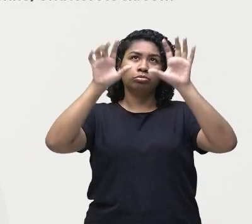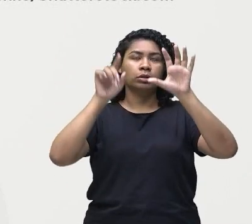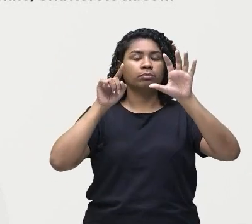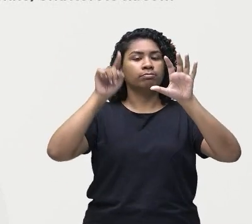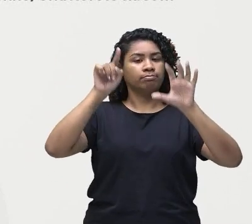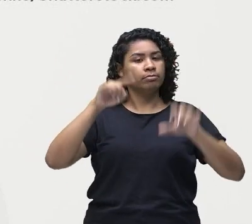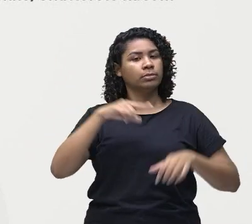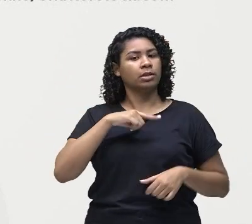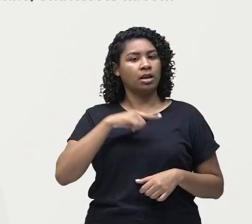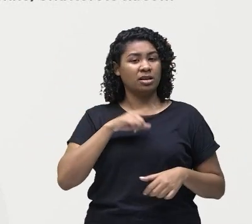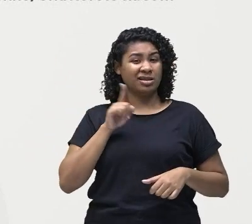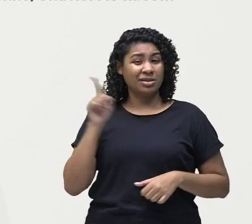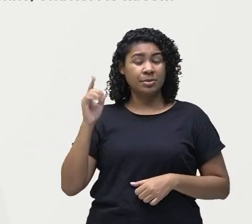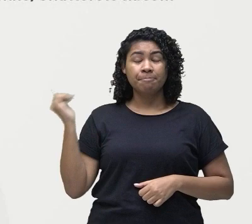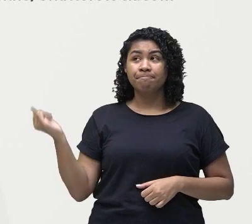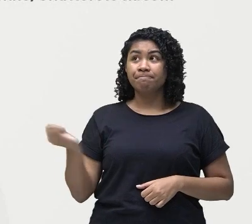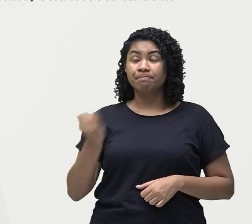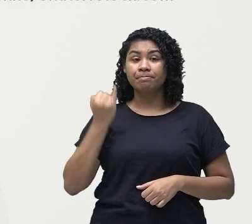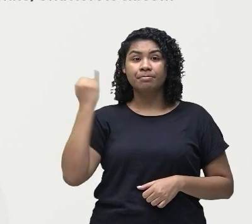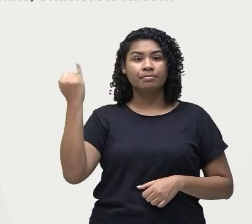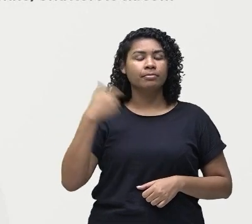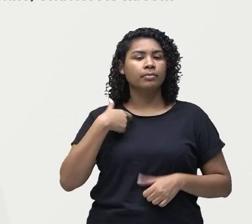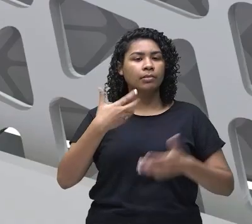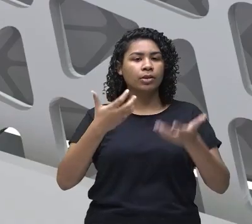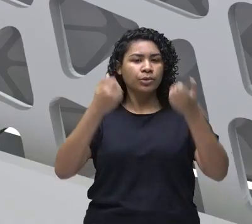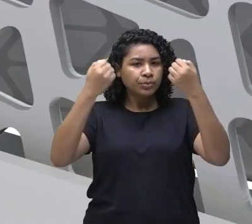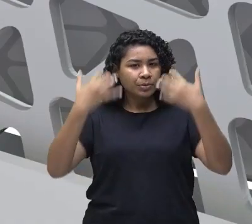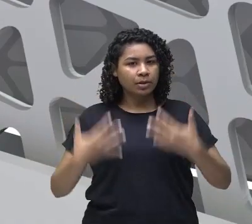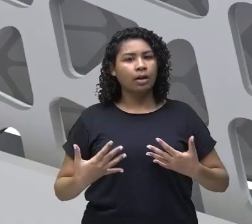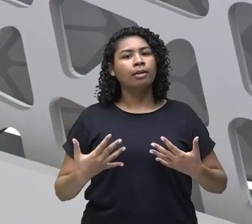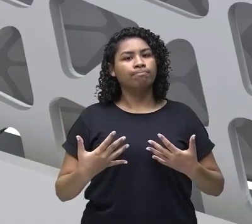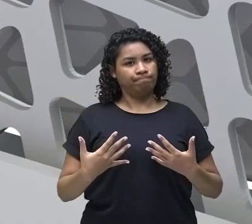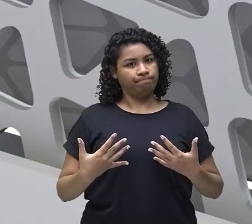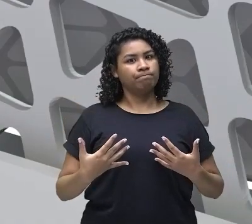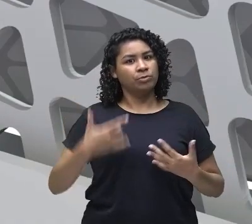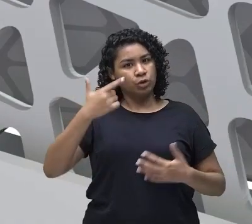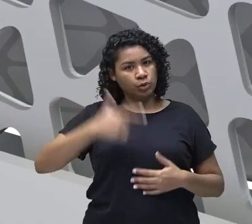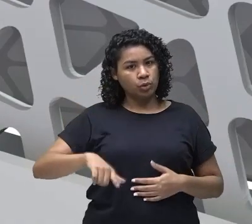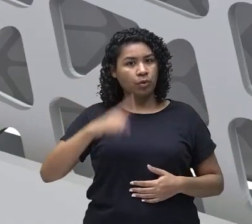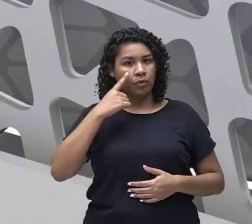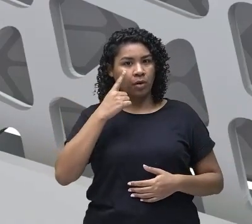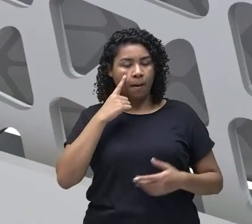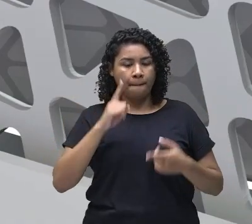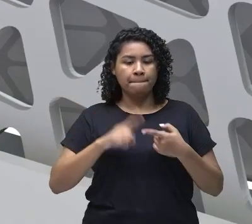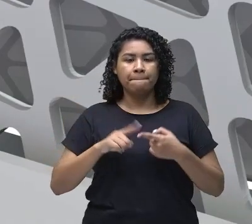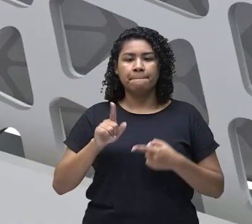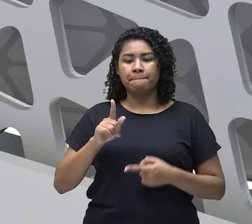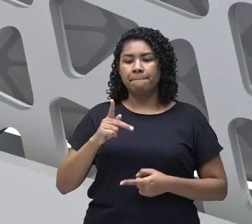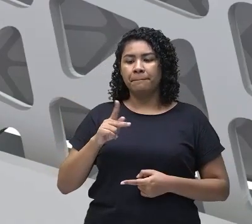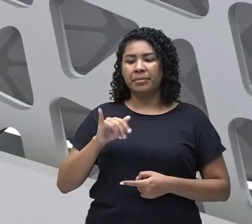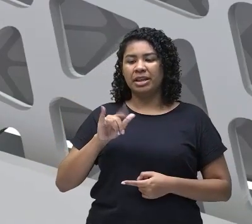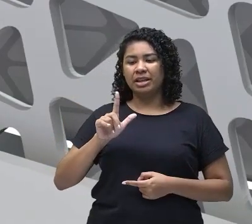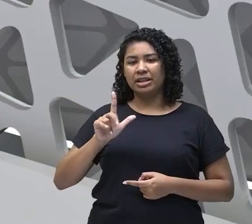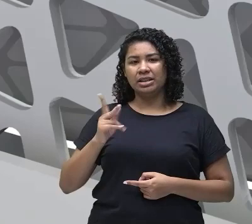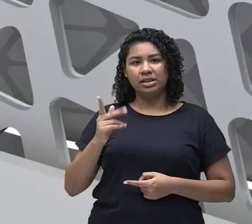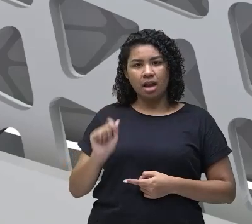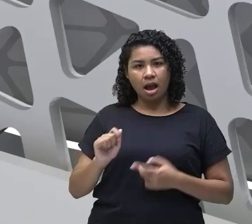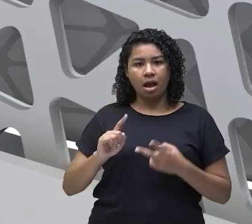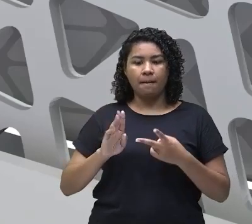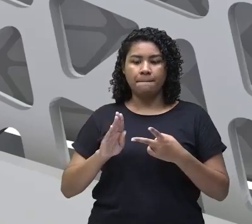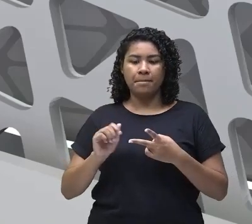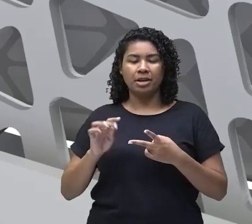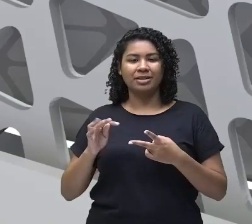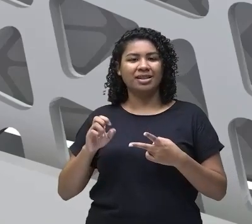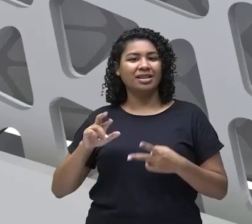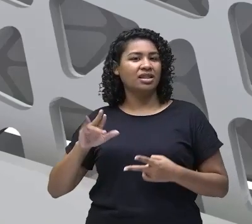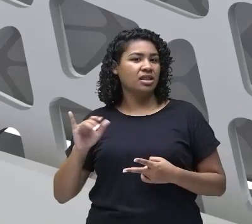bastante relevante que eu queria reforçar com vocês. Baterias, pilhas, esses tipos de material, eles